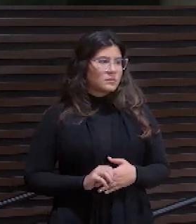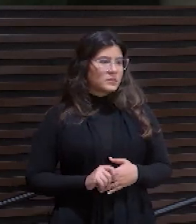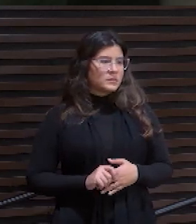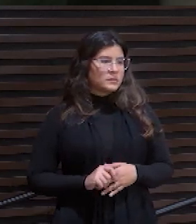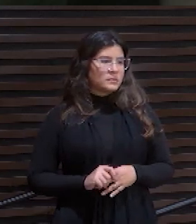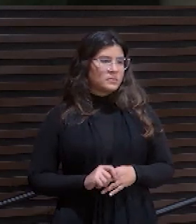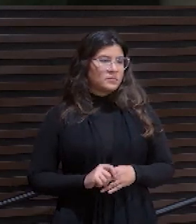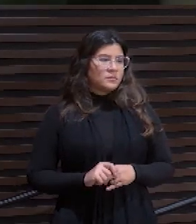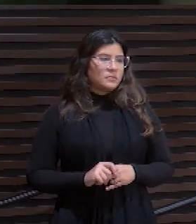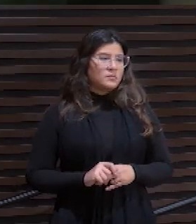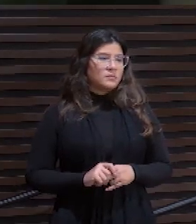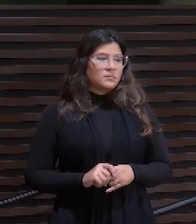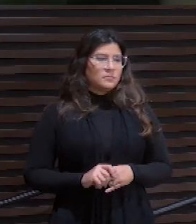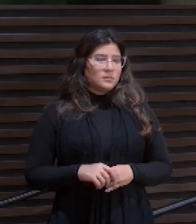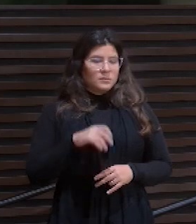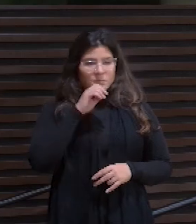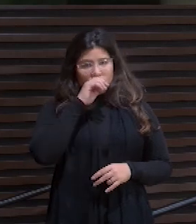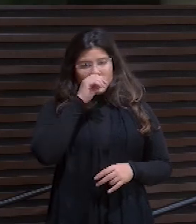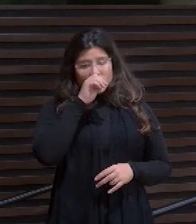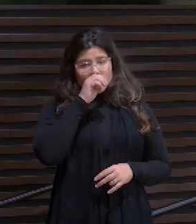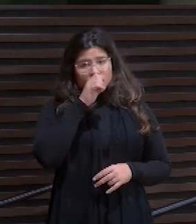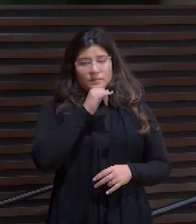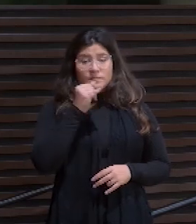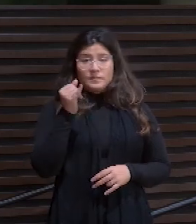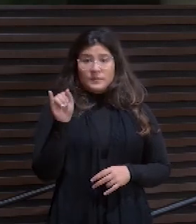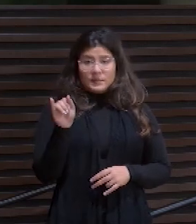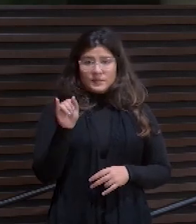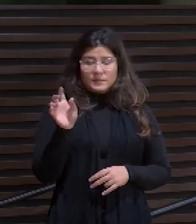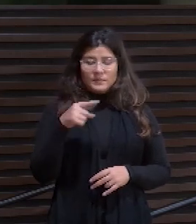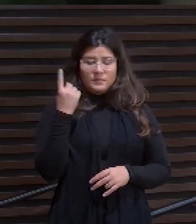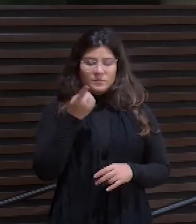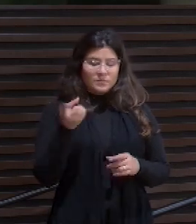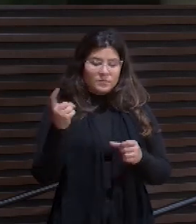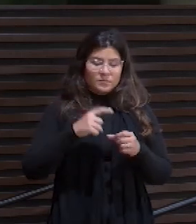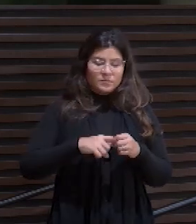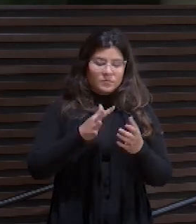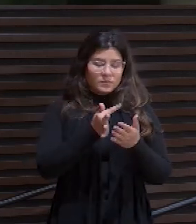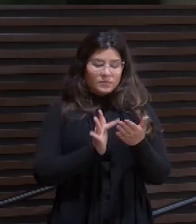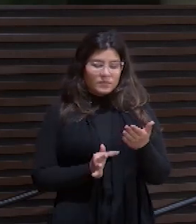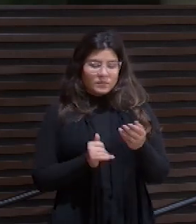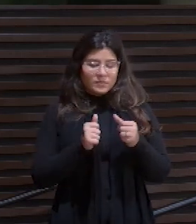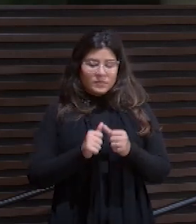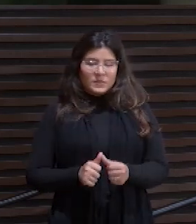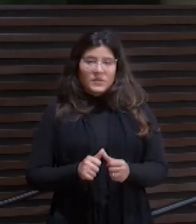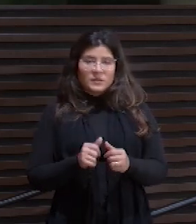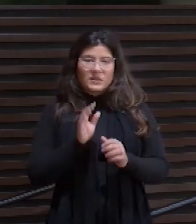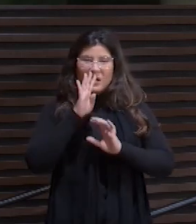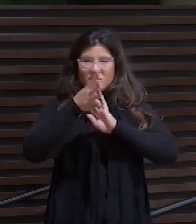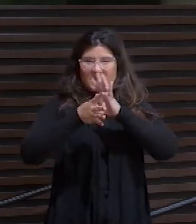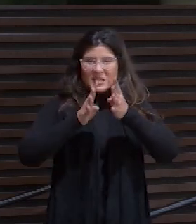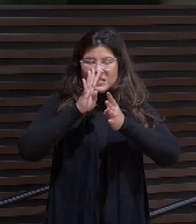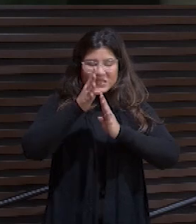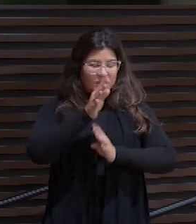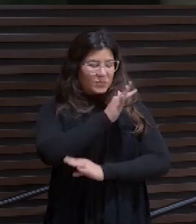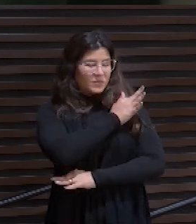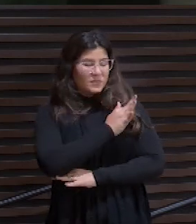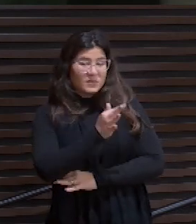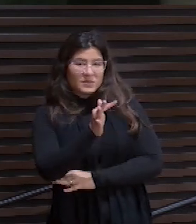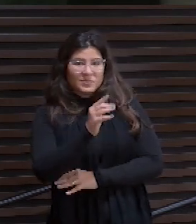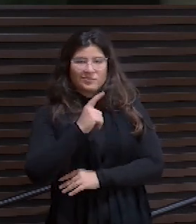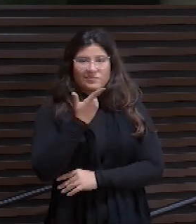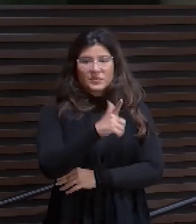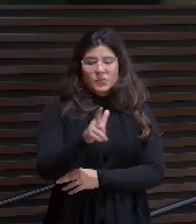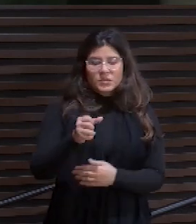Então, se a gente for voltar para o texto aqui, nós vamos ver que essa acusação dos fariseus, ela era infundada